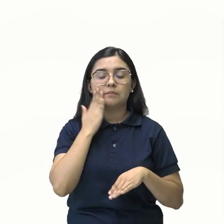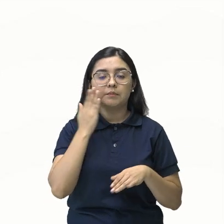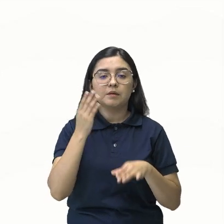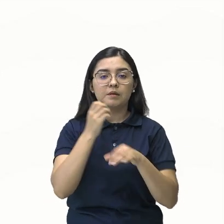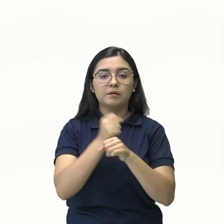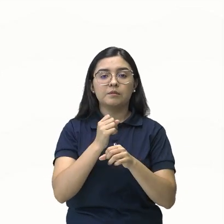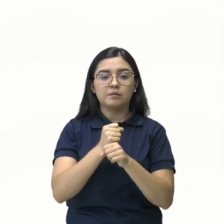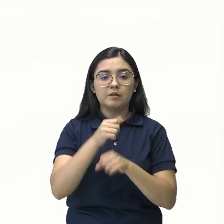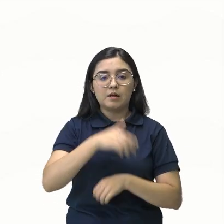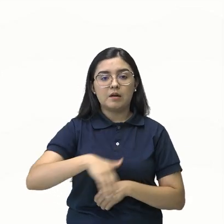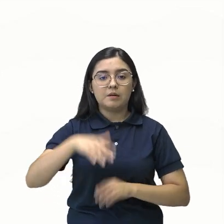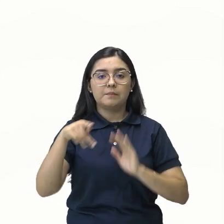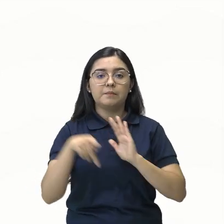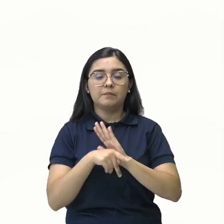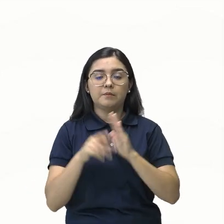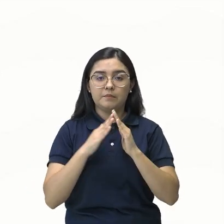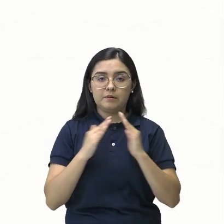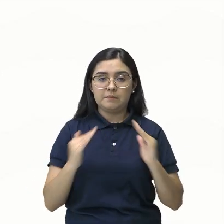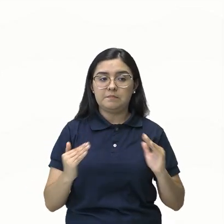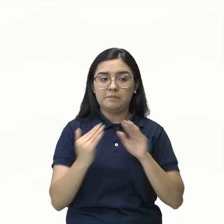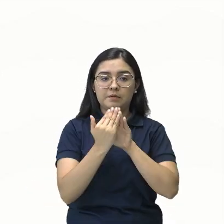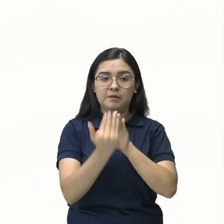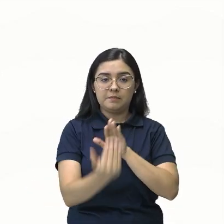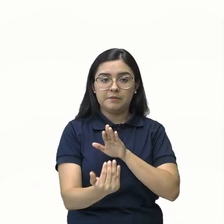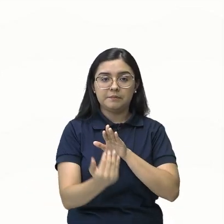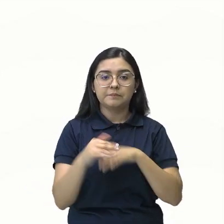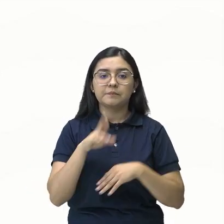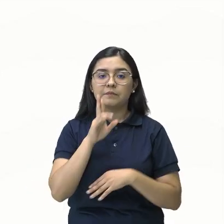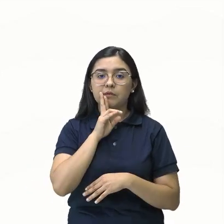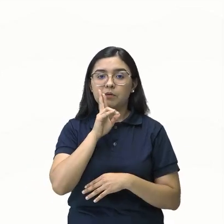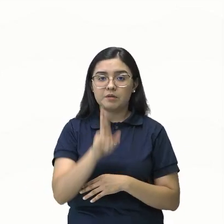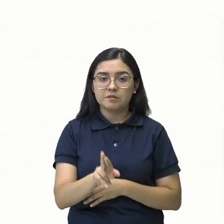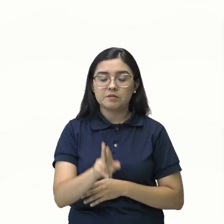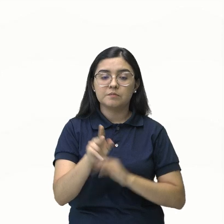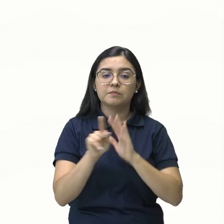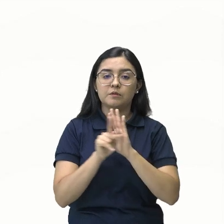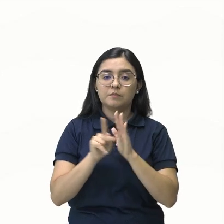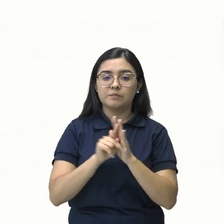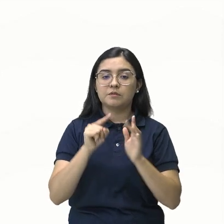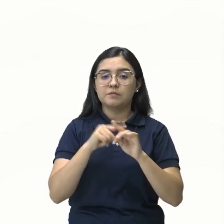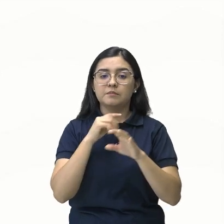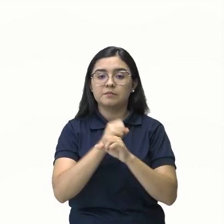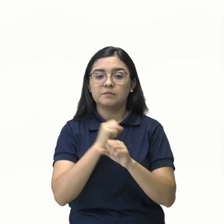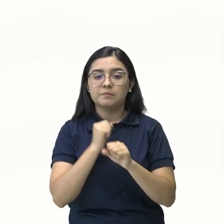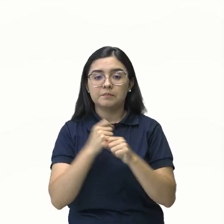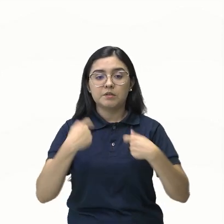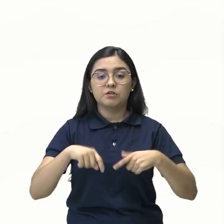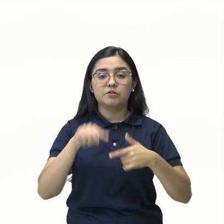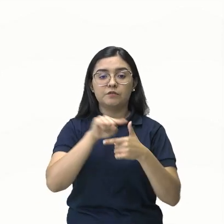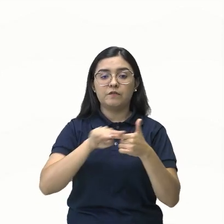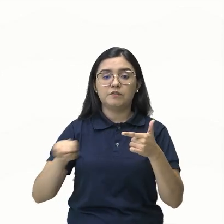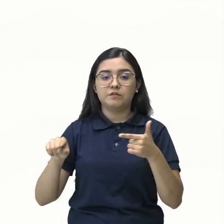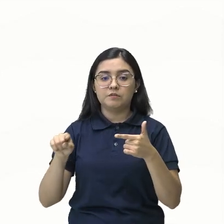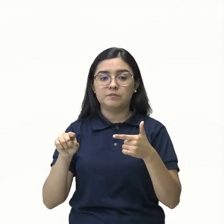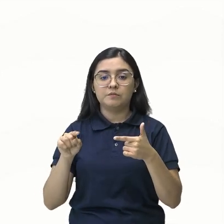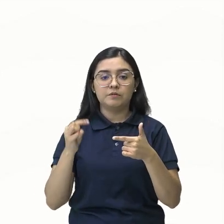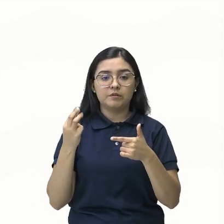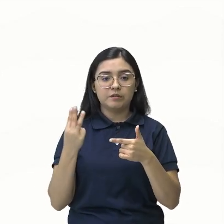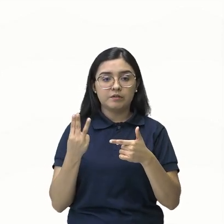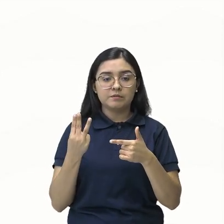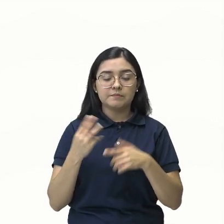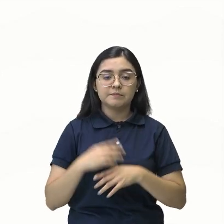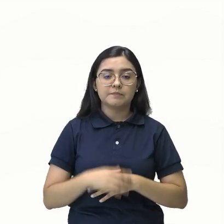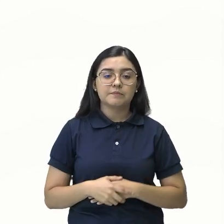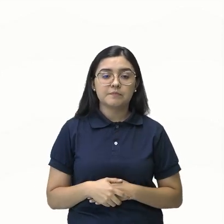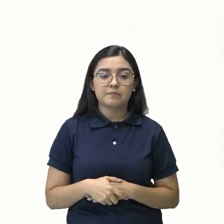da base da nossa pirâmide. O resultado desta multiplicação deve ser dividido por